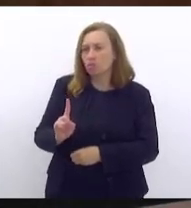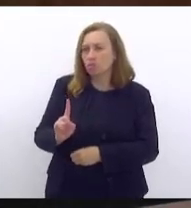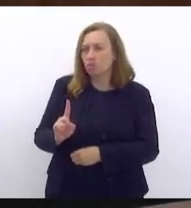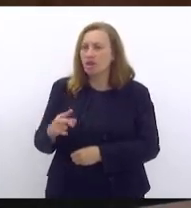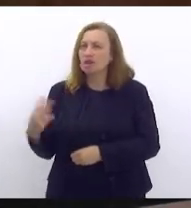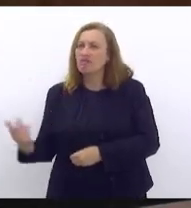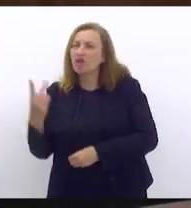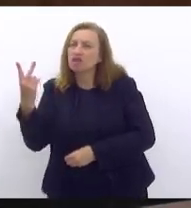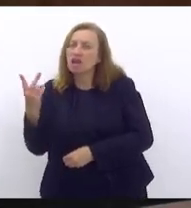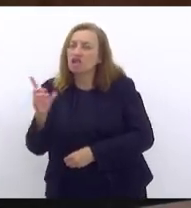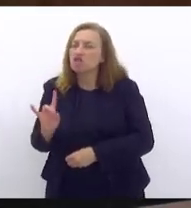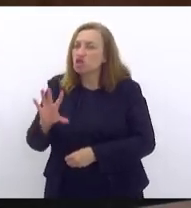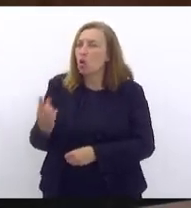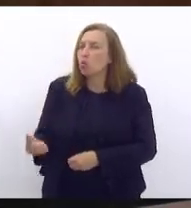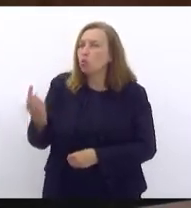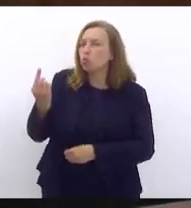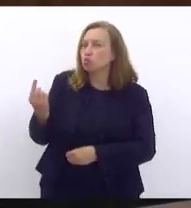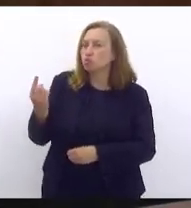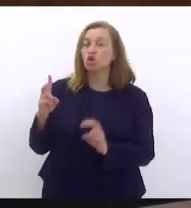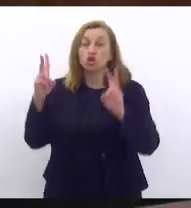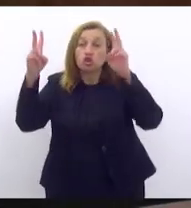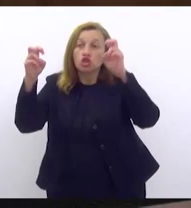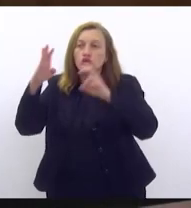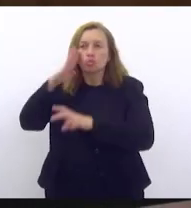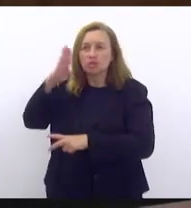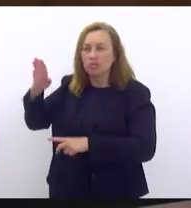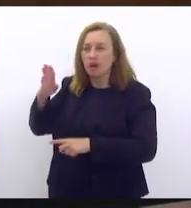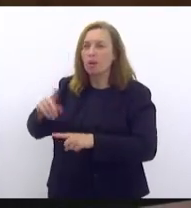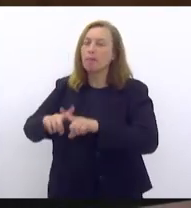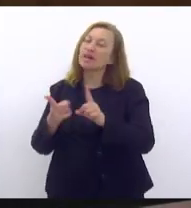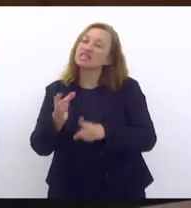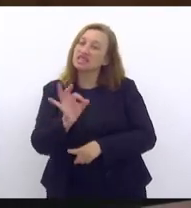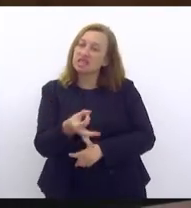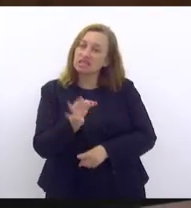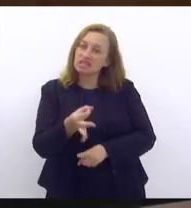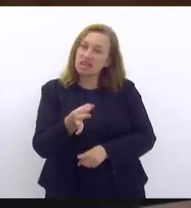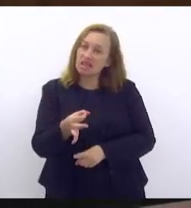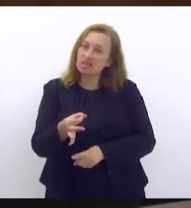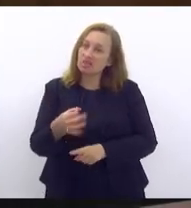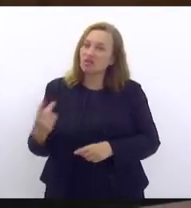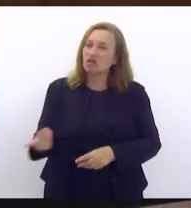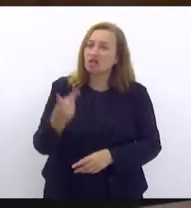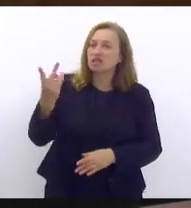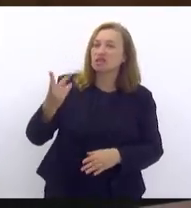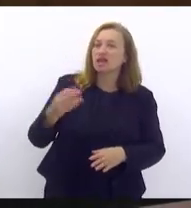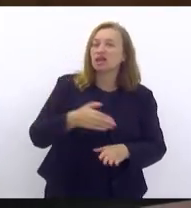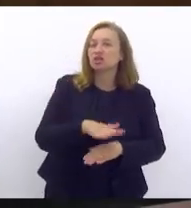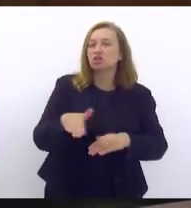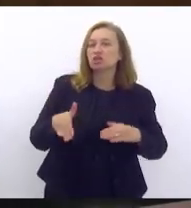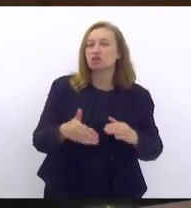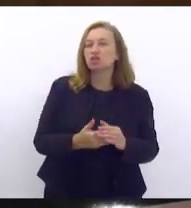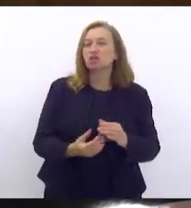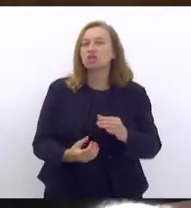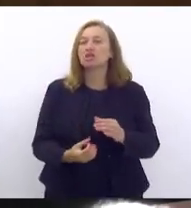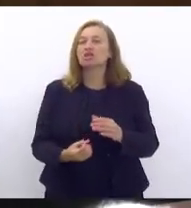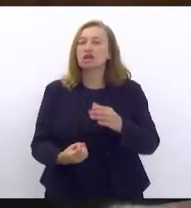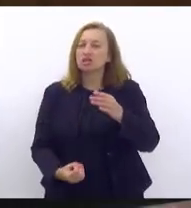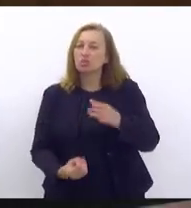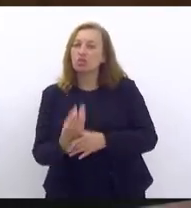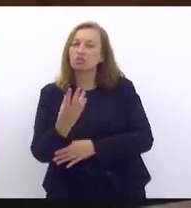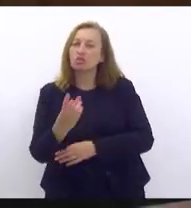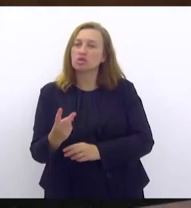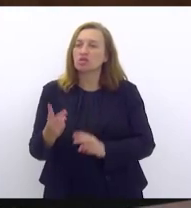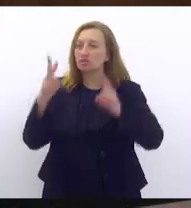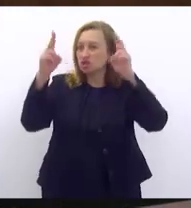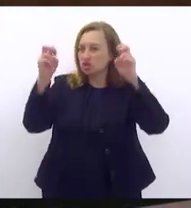privilegiar apenas um título específico, mas para que possam, de fato, fomentar a produção de diversos títulos. Então, parabéns